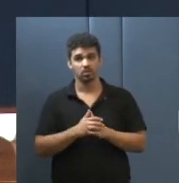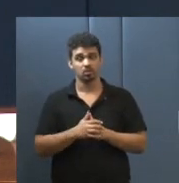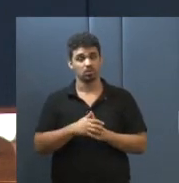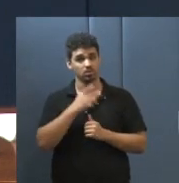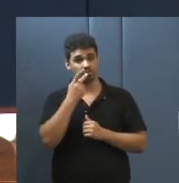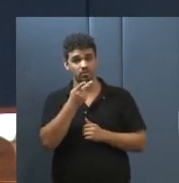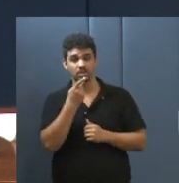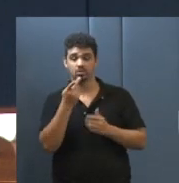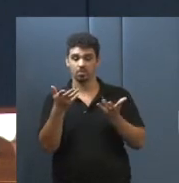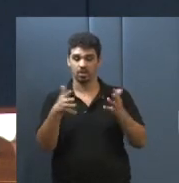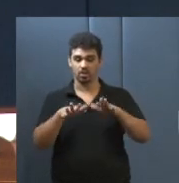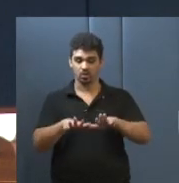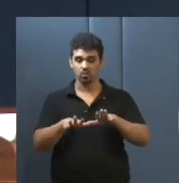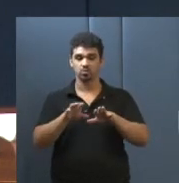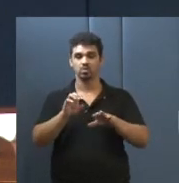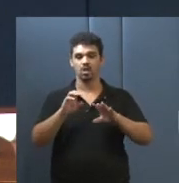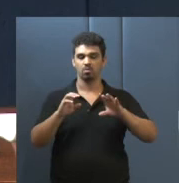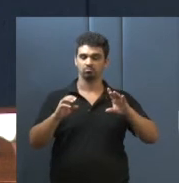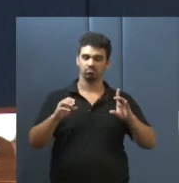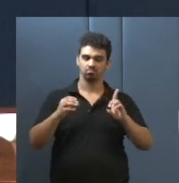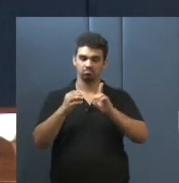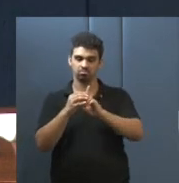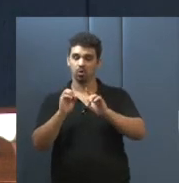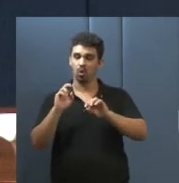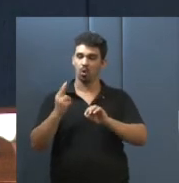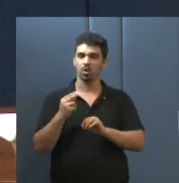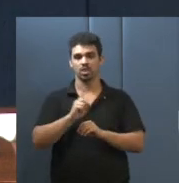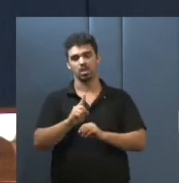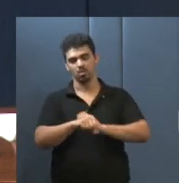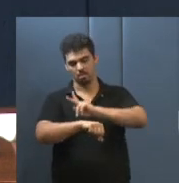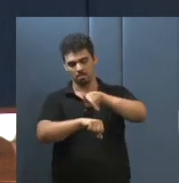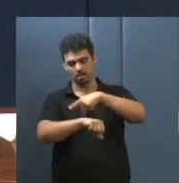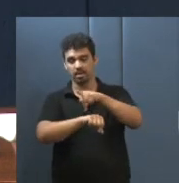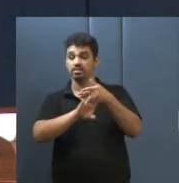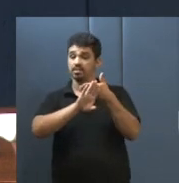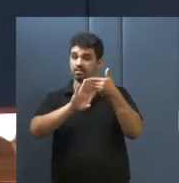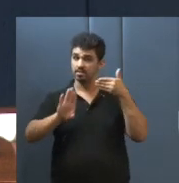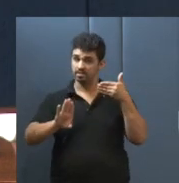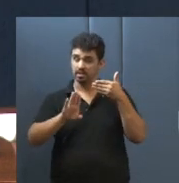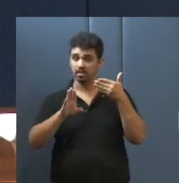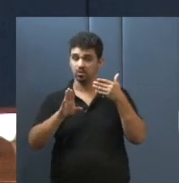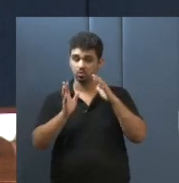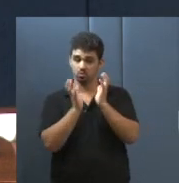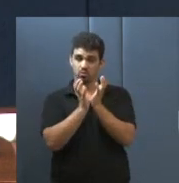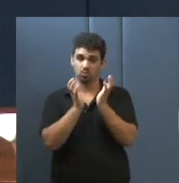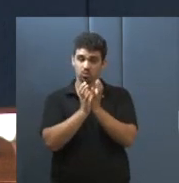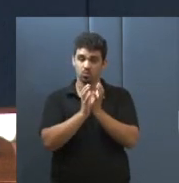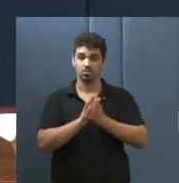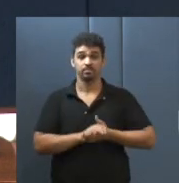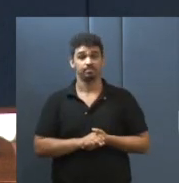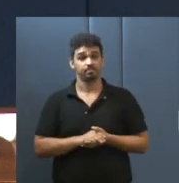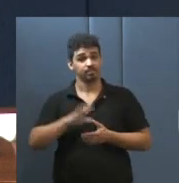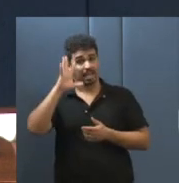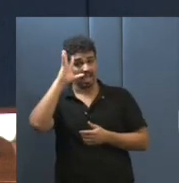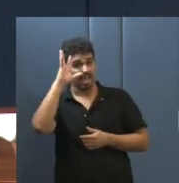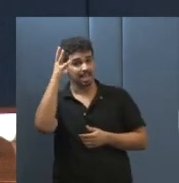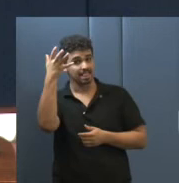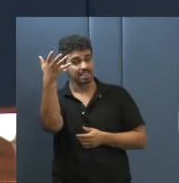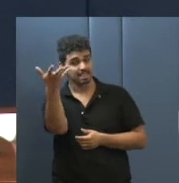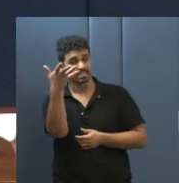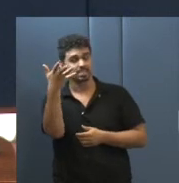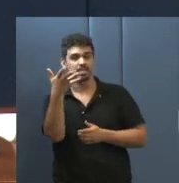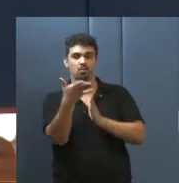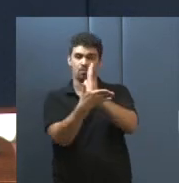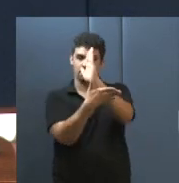ou não da Venezuela na lista de países afastados do clube, a decisão, que foi uma decisão